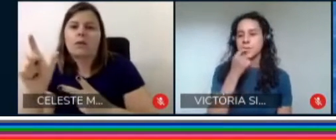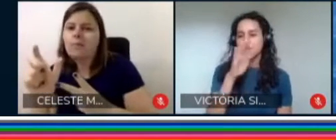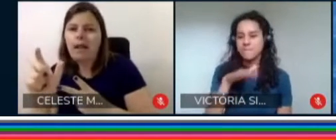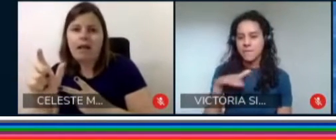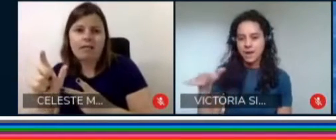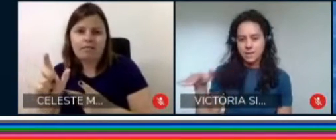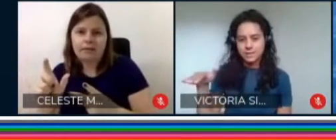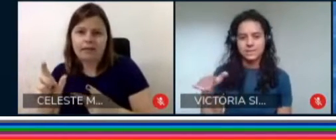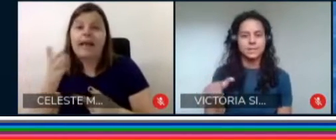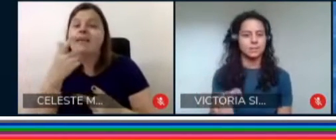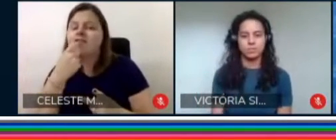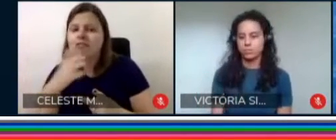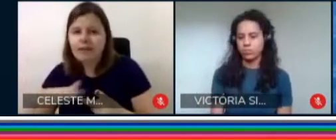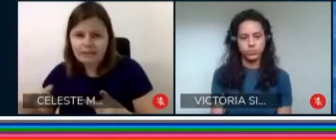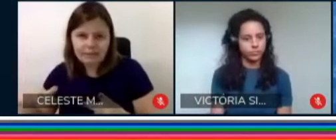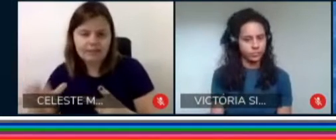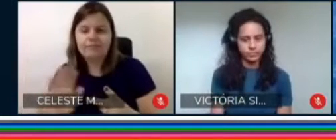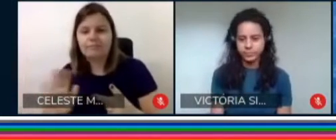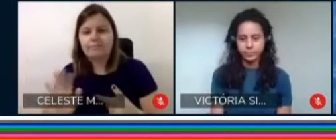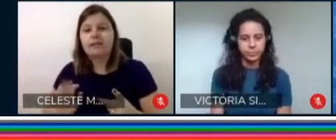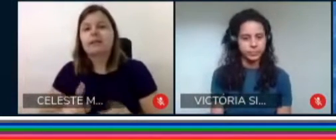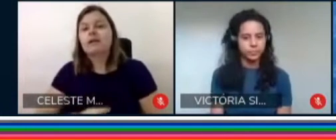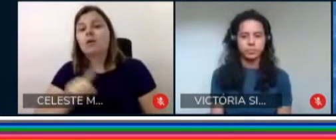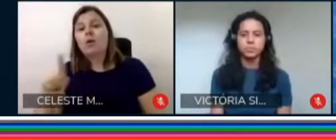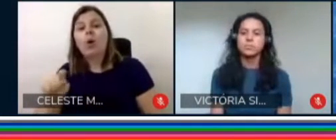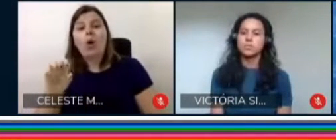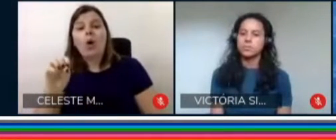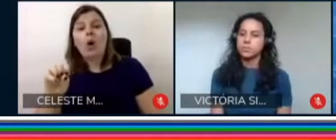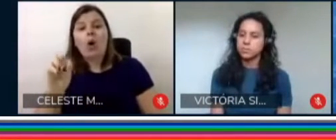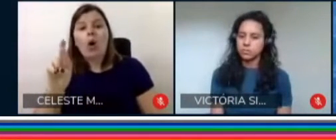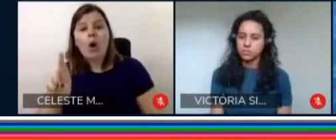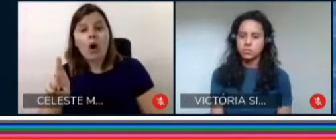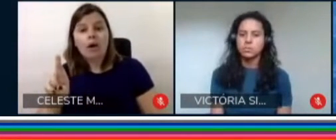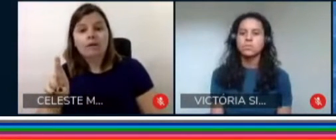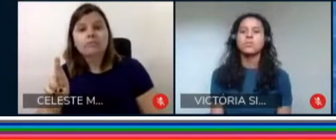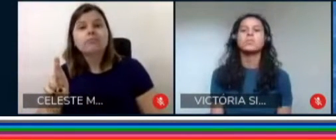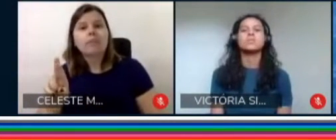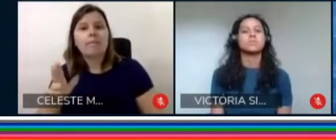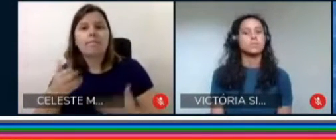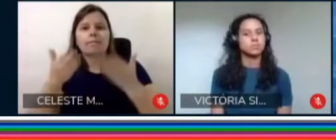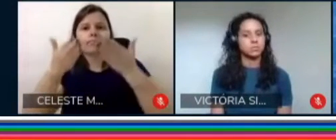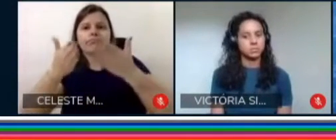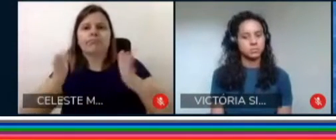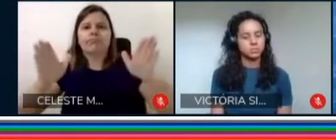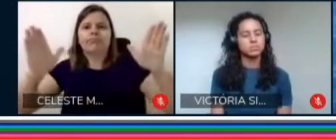né? Agora o OR, ele serve para ampliar, então eu vou procurar